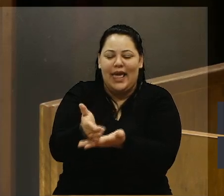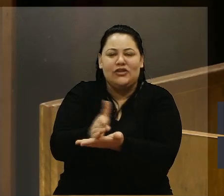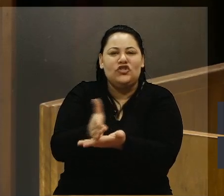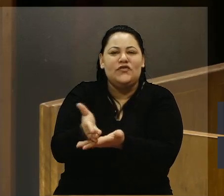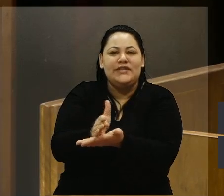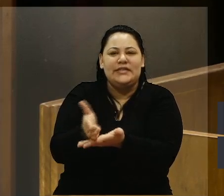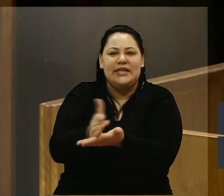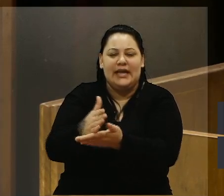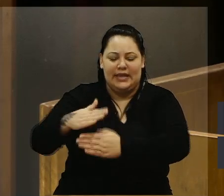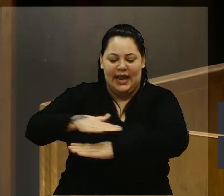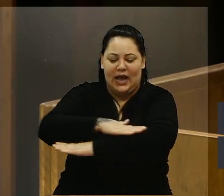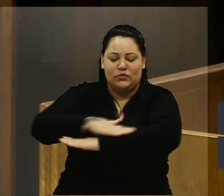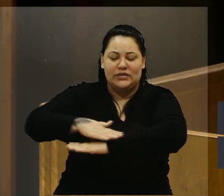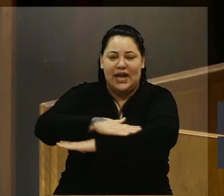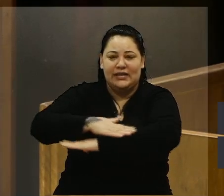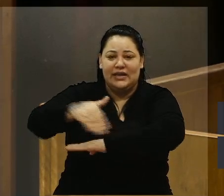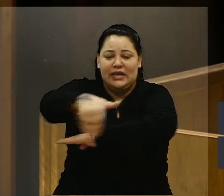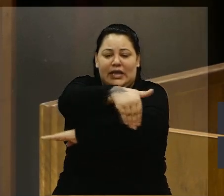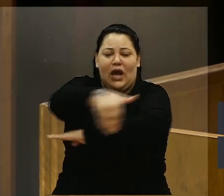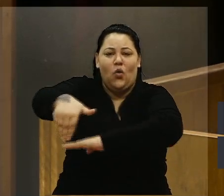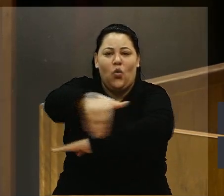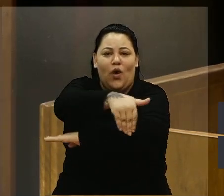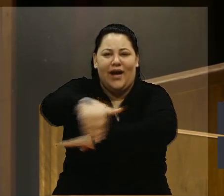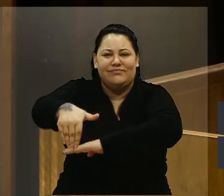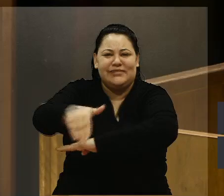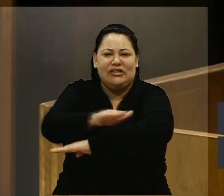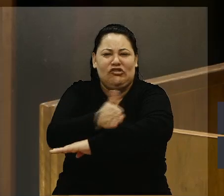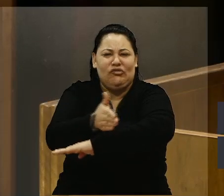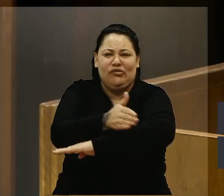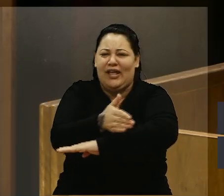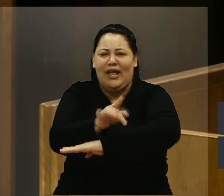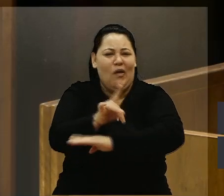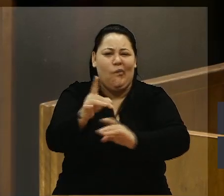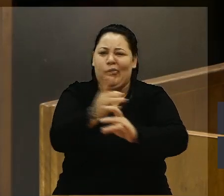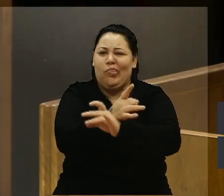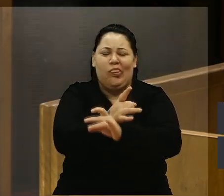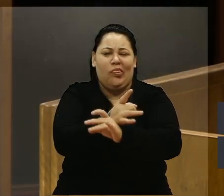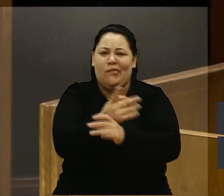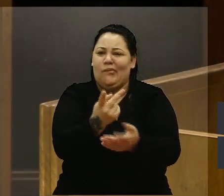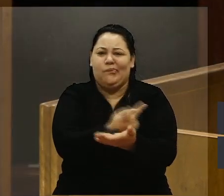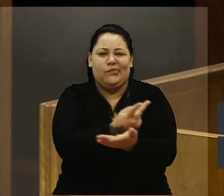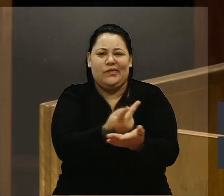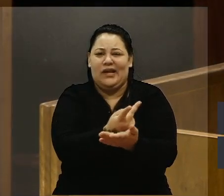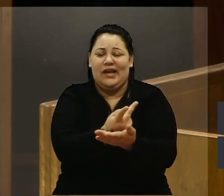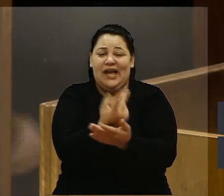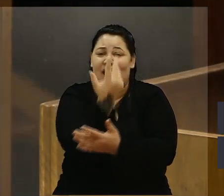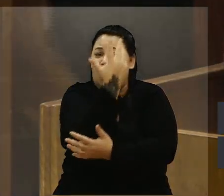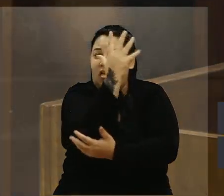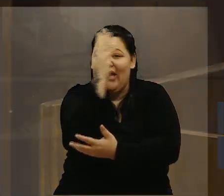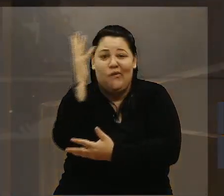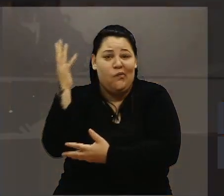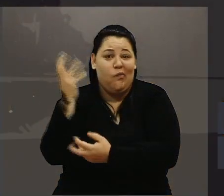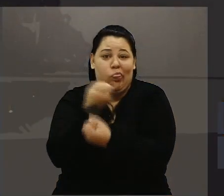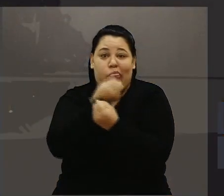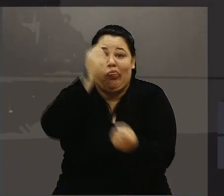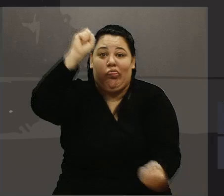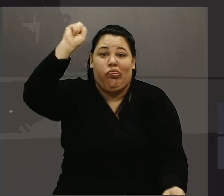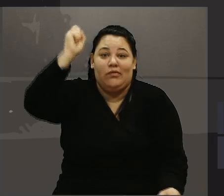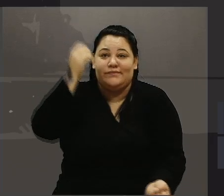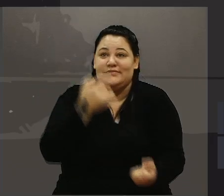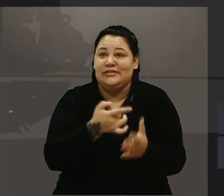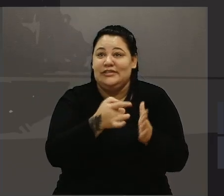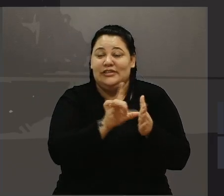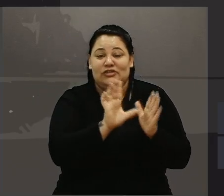calçada e a rua, e o calçamento, ela está totalmente desalinhada ali, ela é gigante, a árvore. E aí, já muito antes